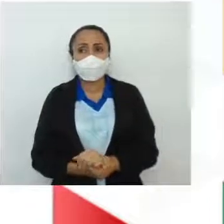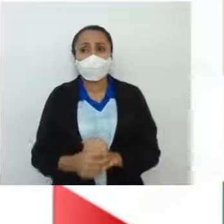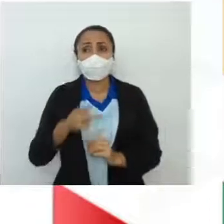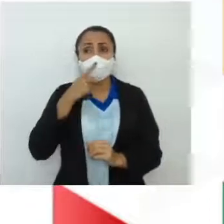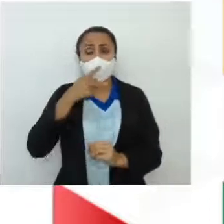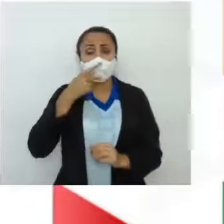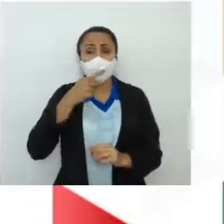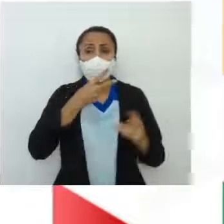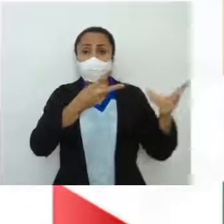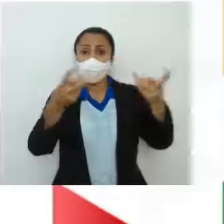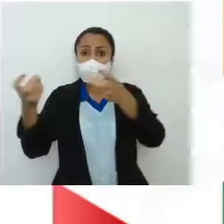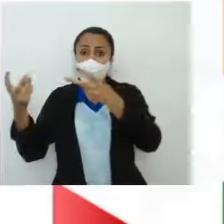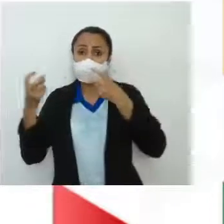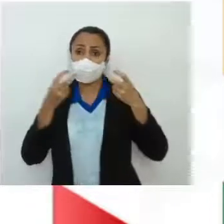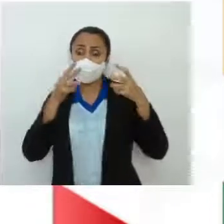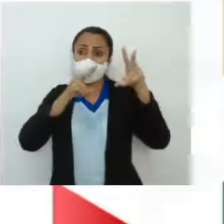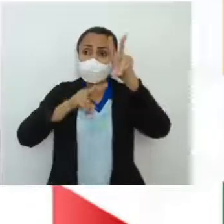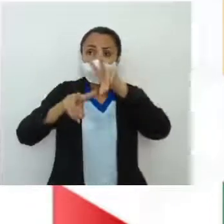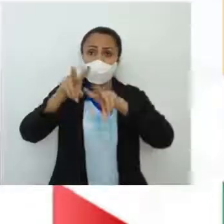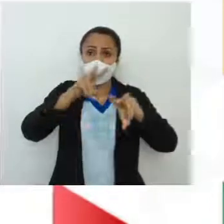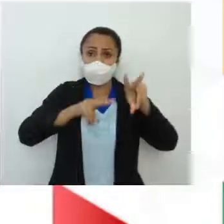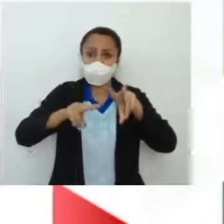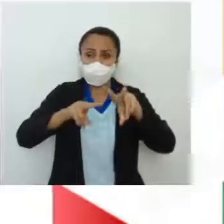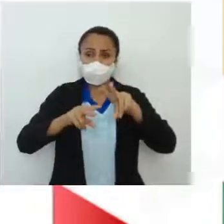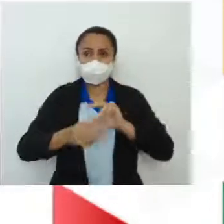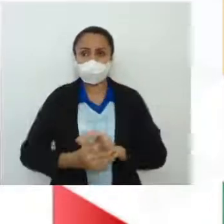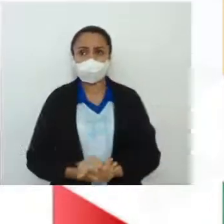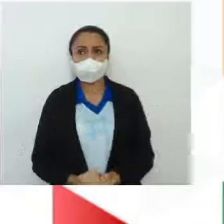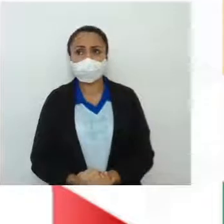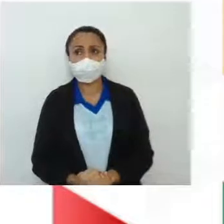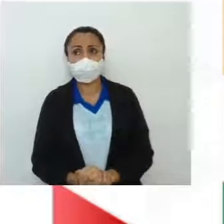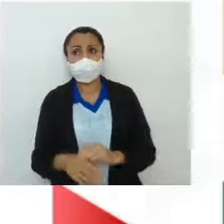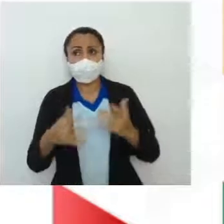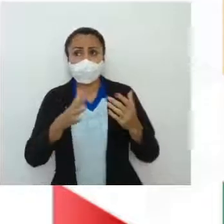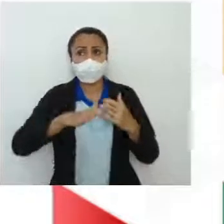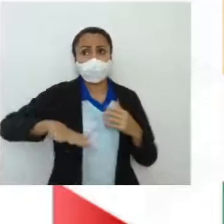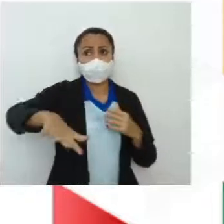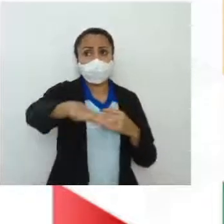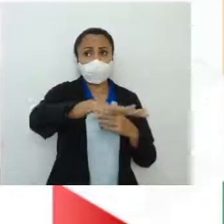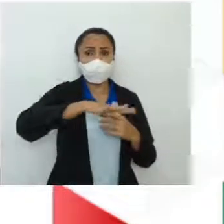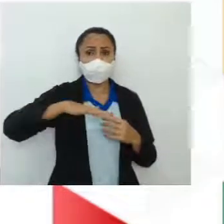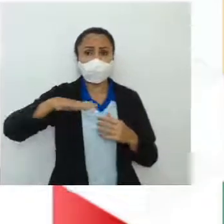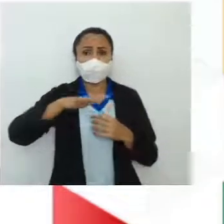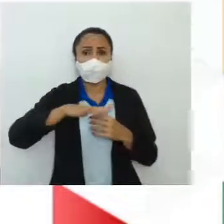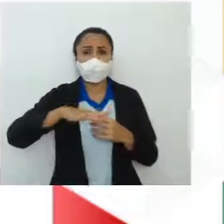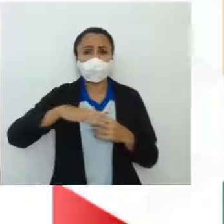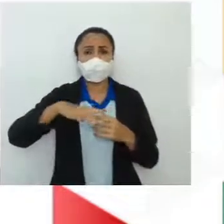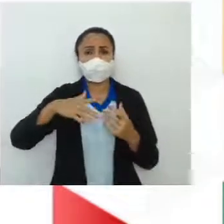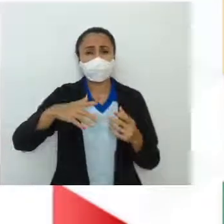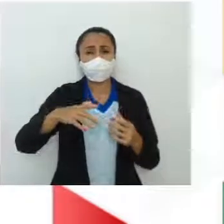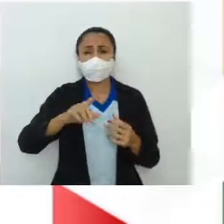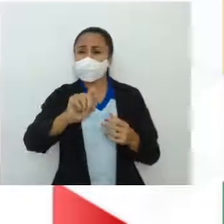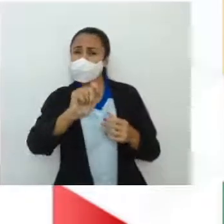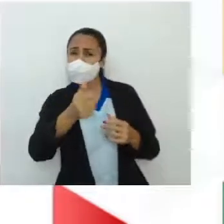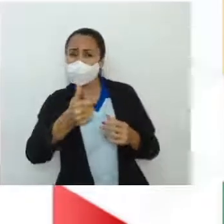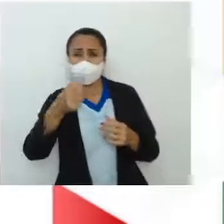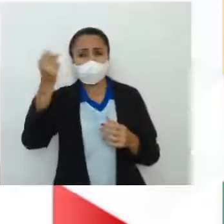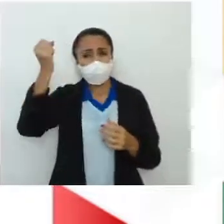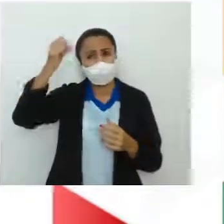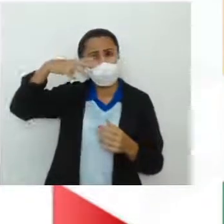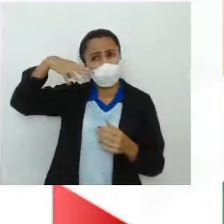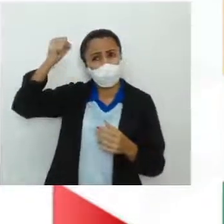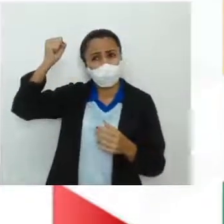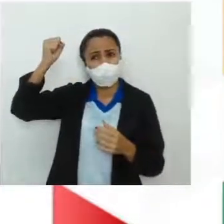a percepção visual. Quando o ambiente está com uma baixa luminosidade, o olho humano ele